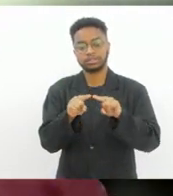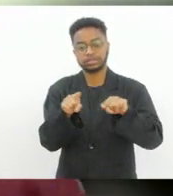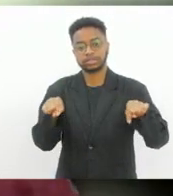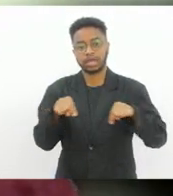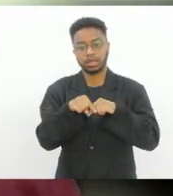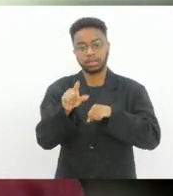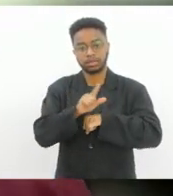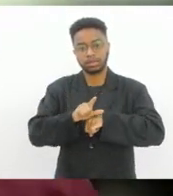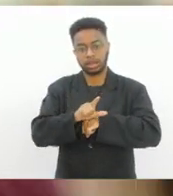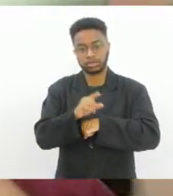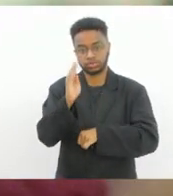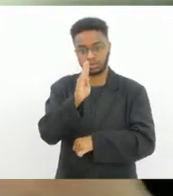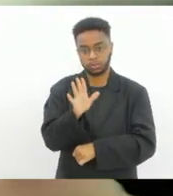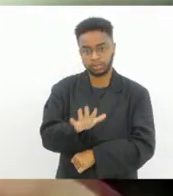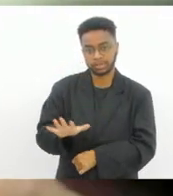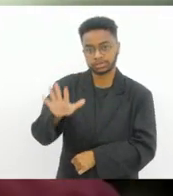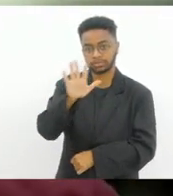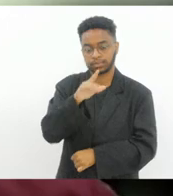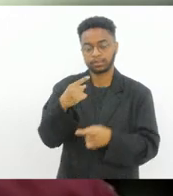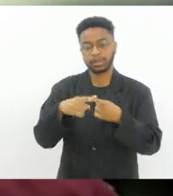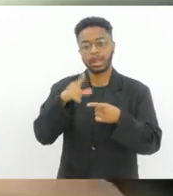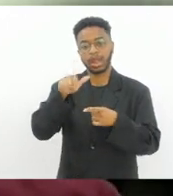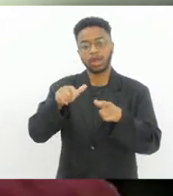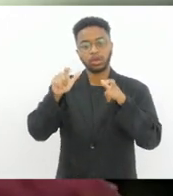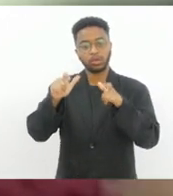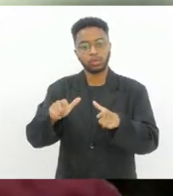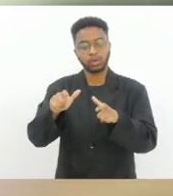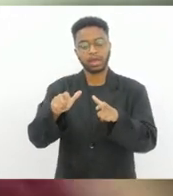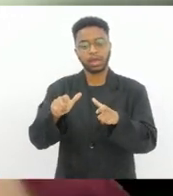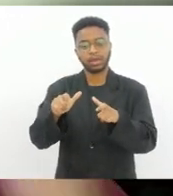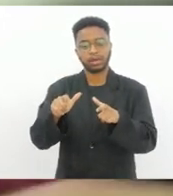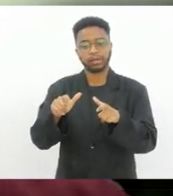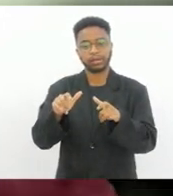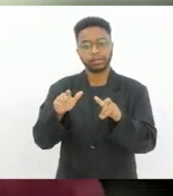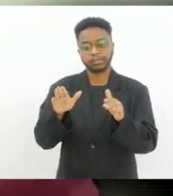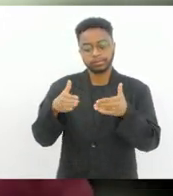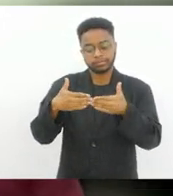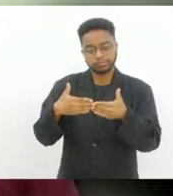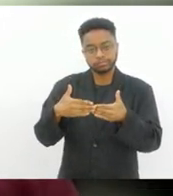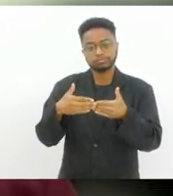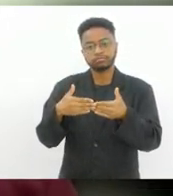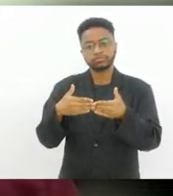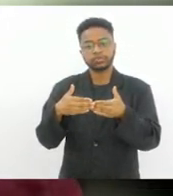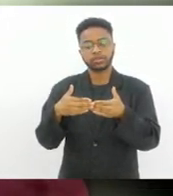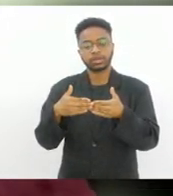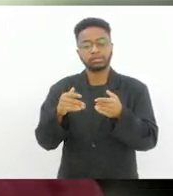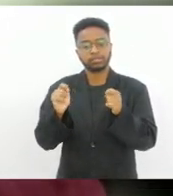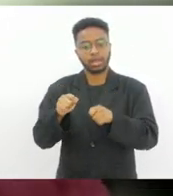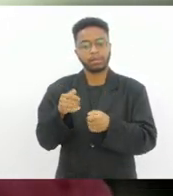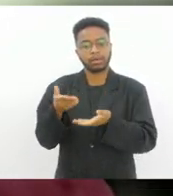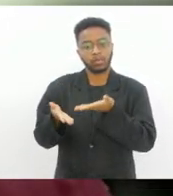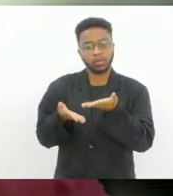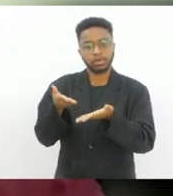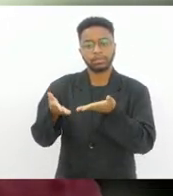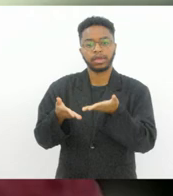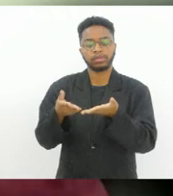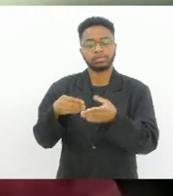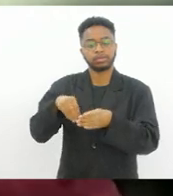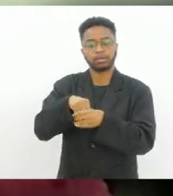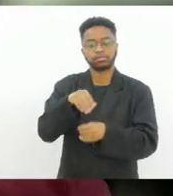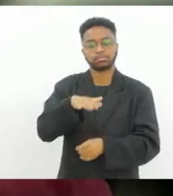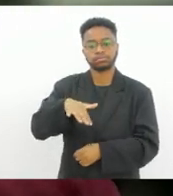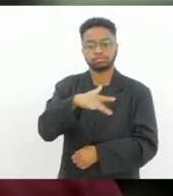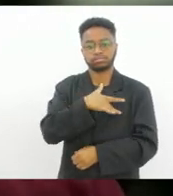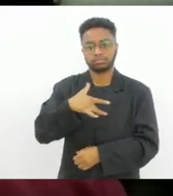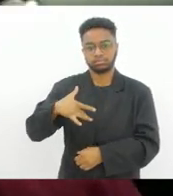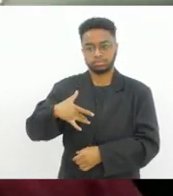salas lilás no Brasil, que seriam esse espaço mais reservado para esse acolhimento inicial dentro dos serviços de saúde.